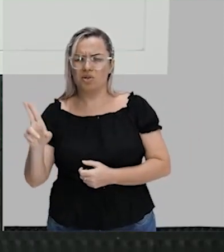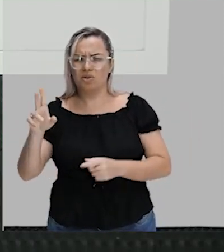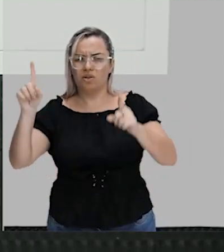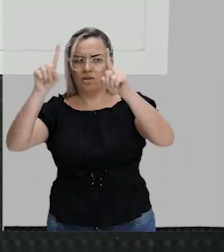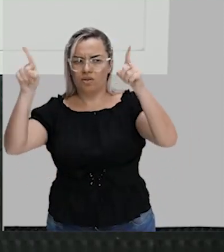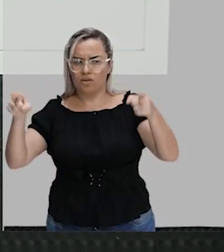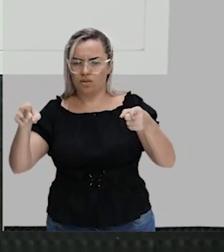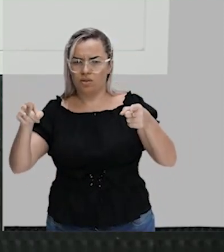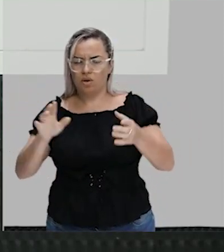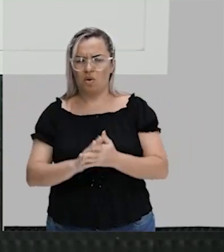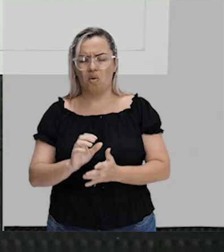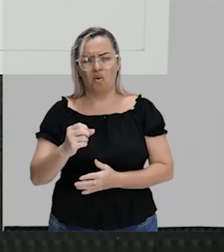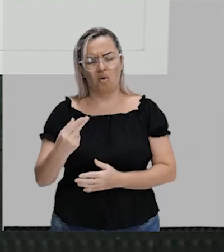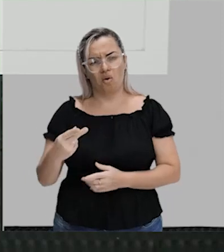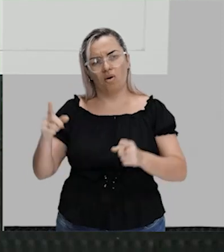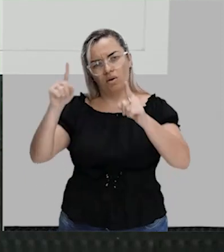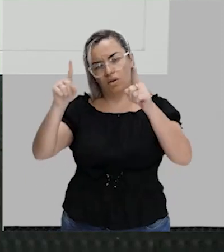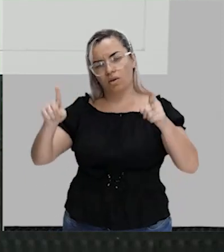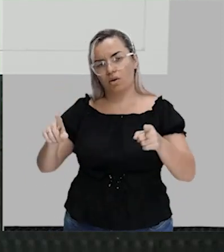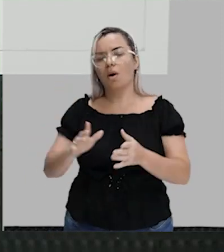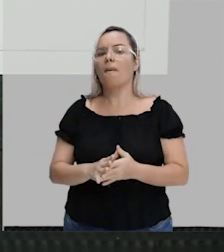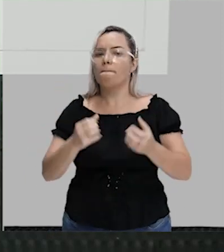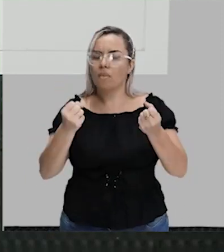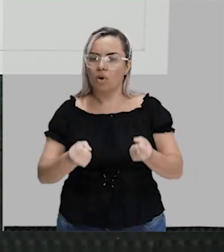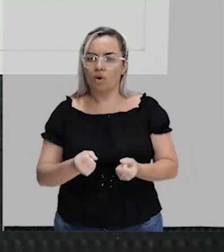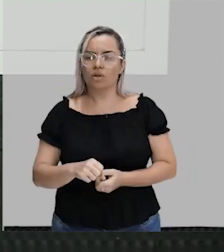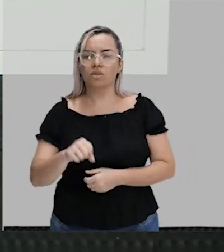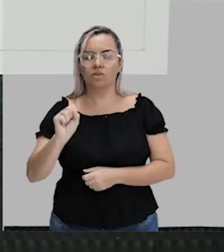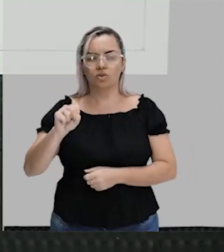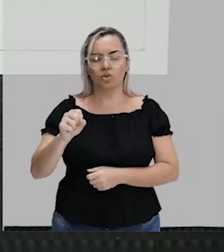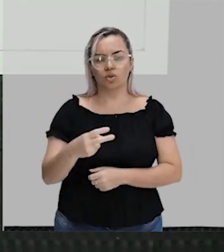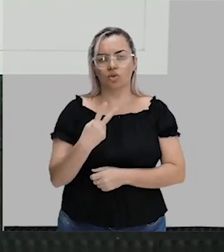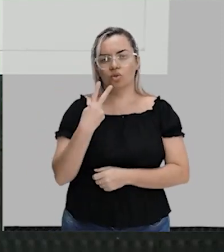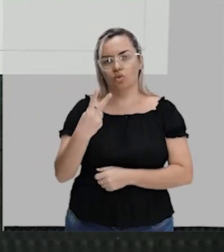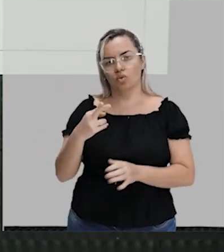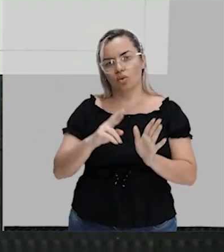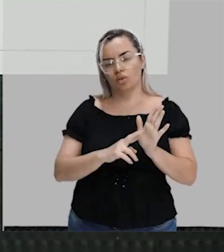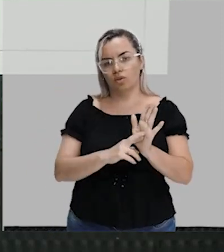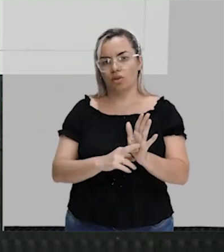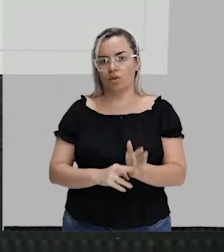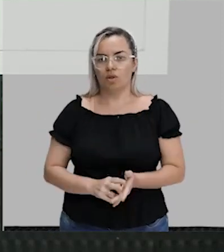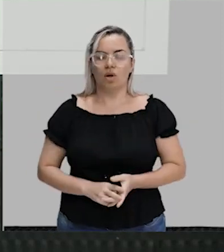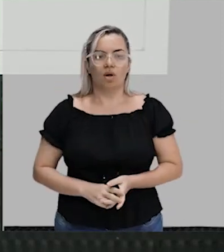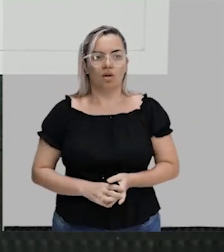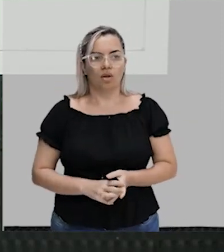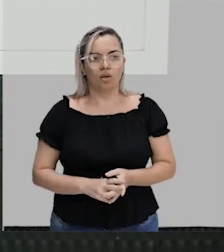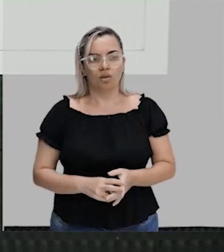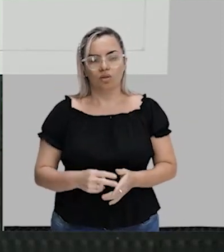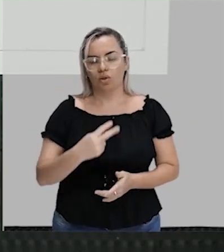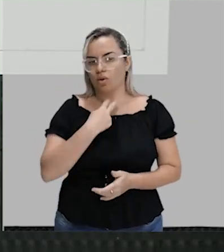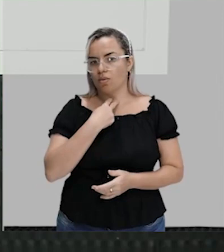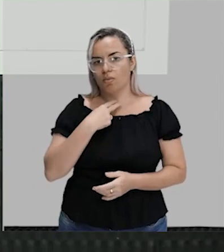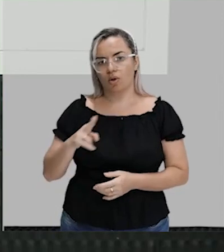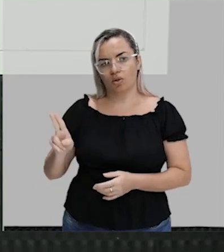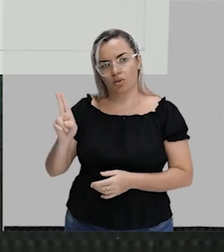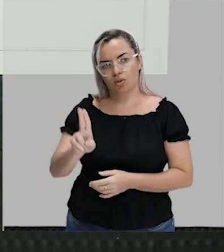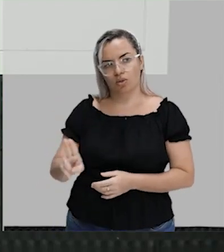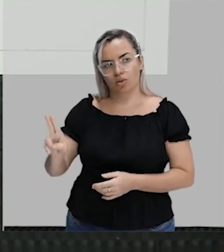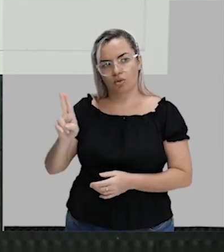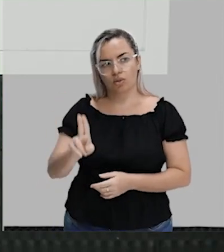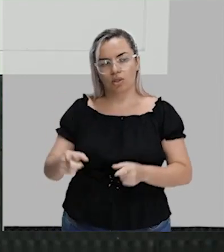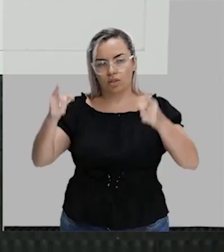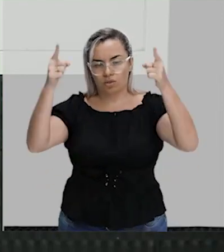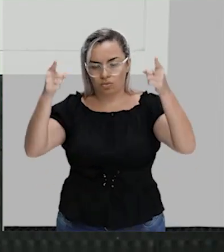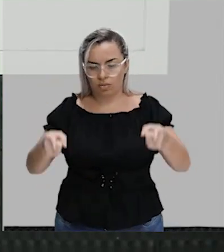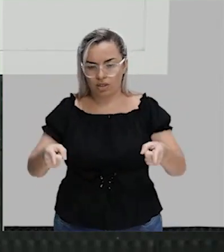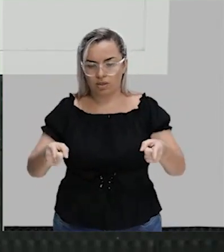já que você usou um colcheia são as duas representações eu não posso usar Duas Barras que Duas Barras da Matemática quando se